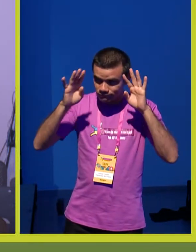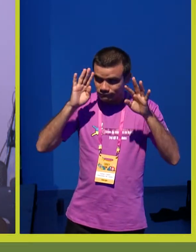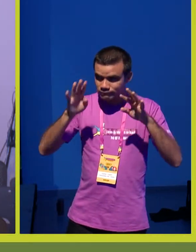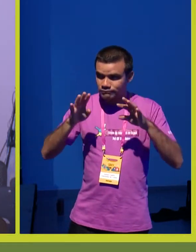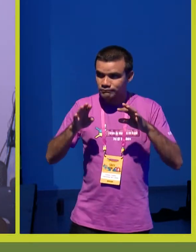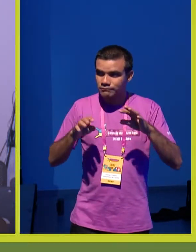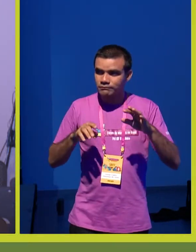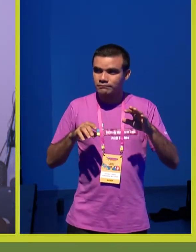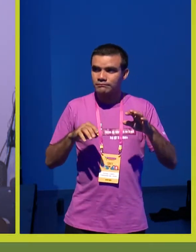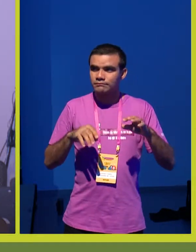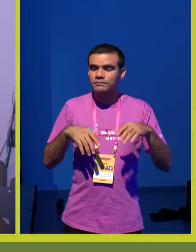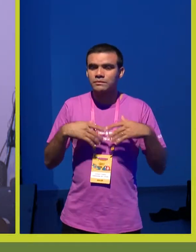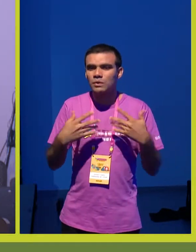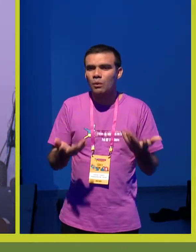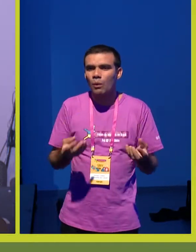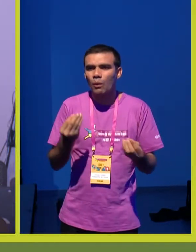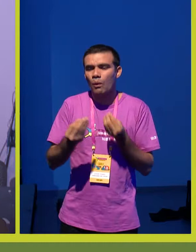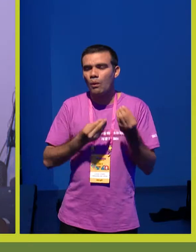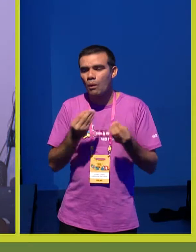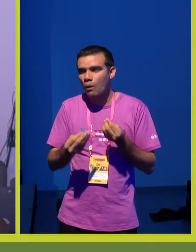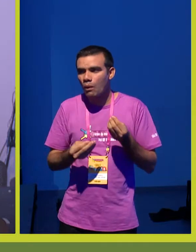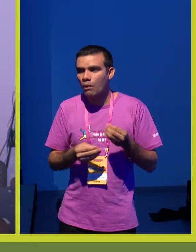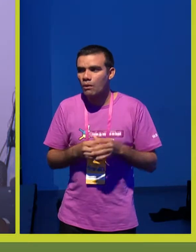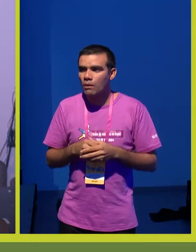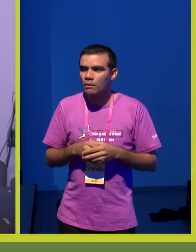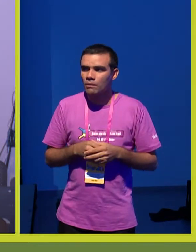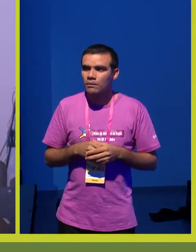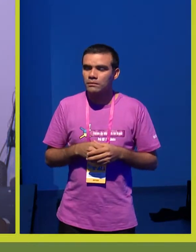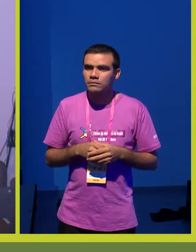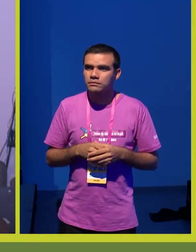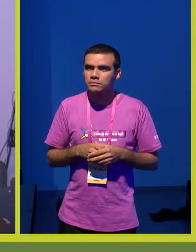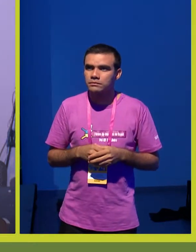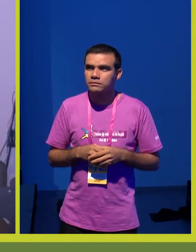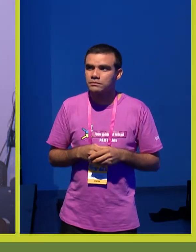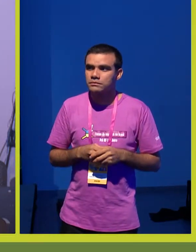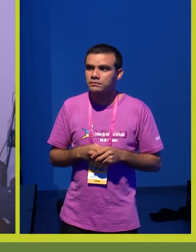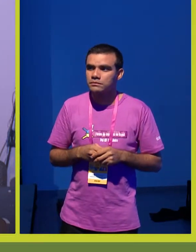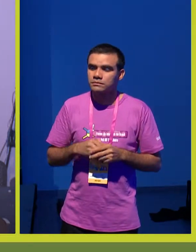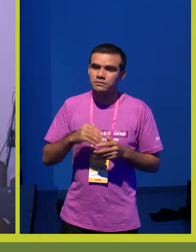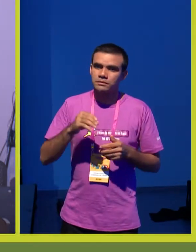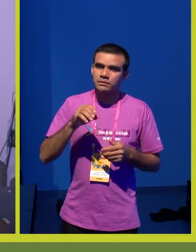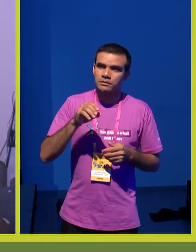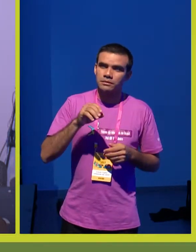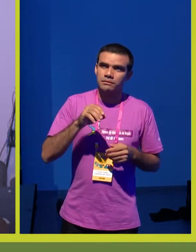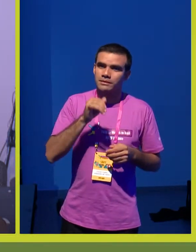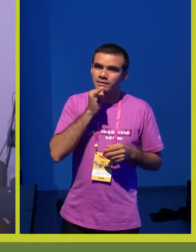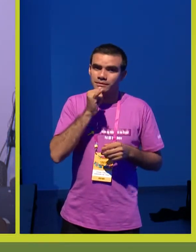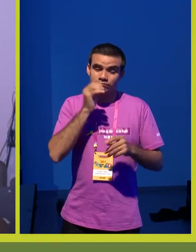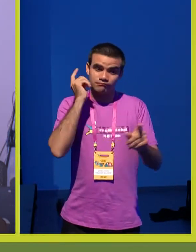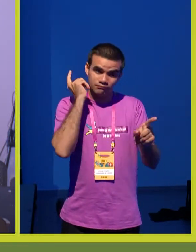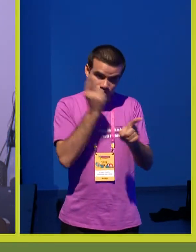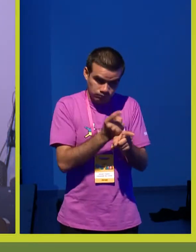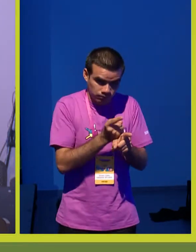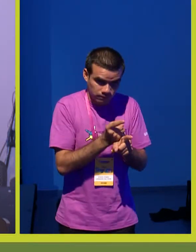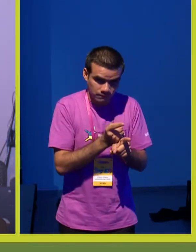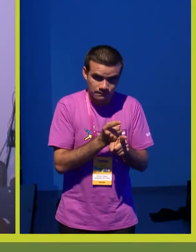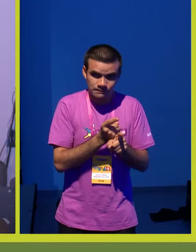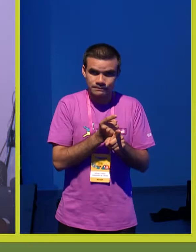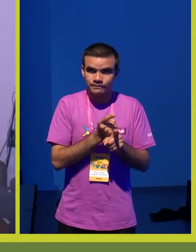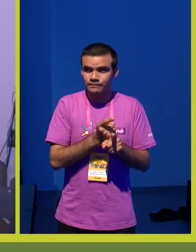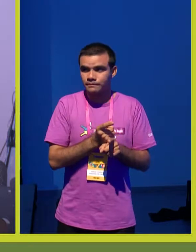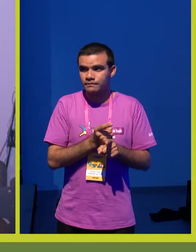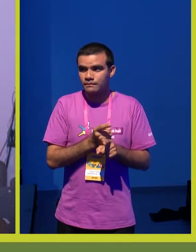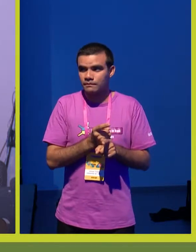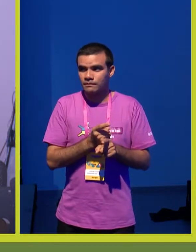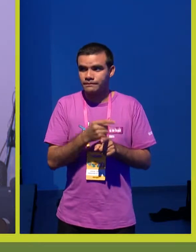qual que seria a atuação mais indicada no caso de uma situação de flagrância por exemplo